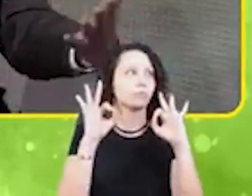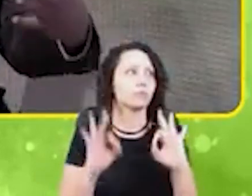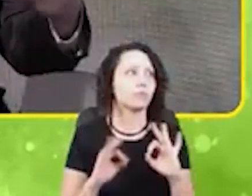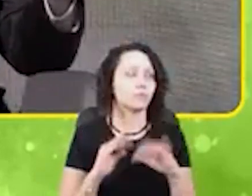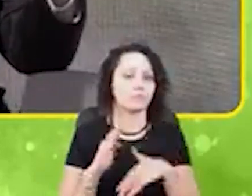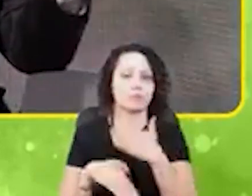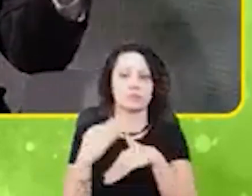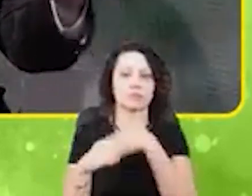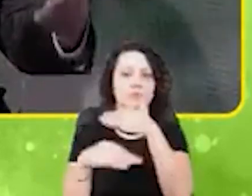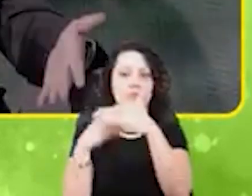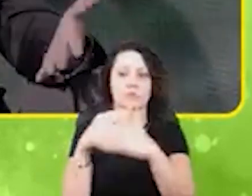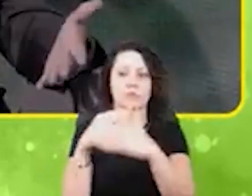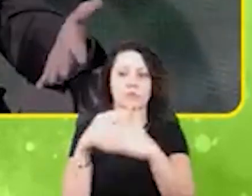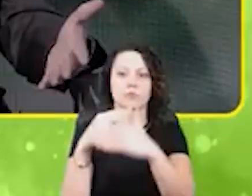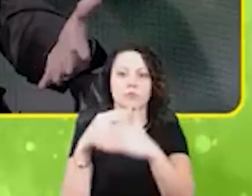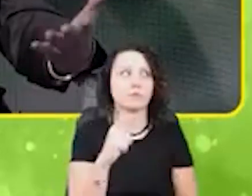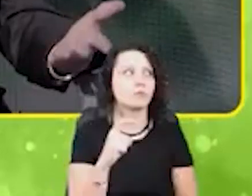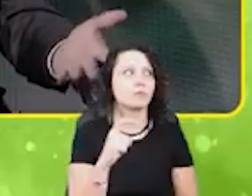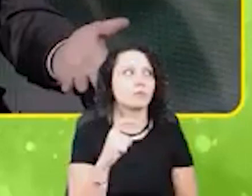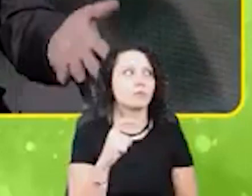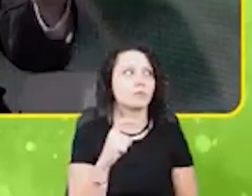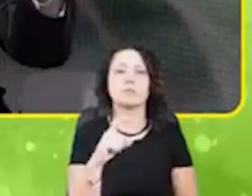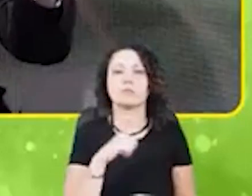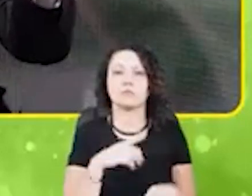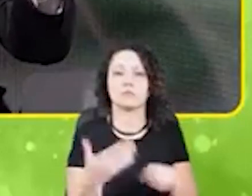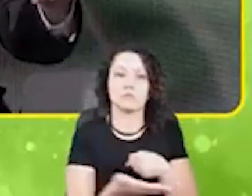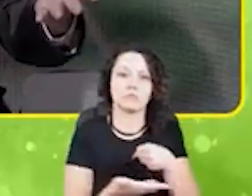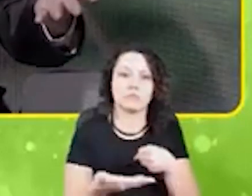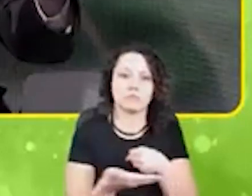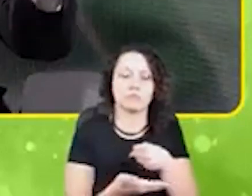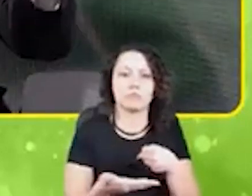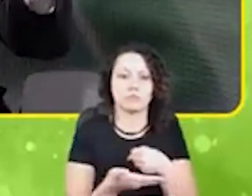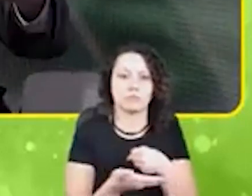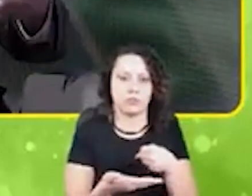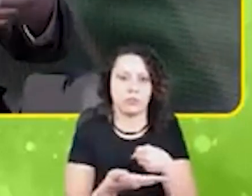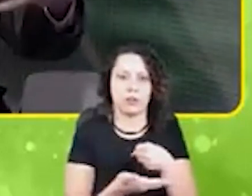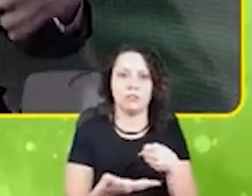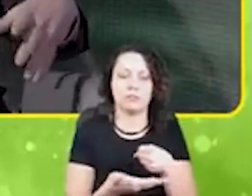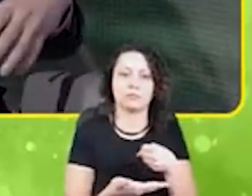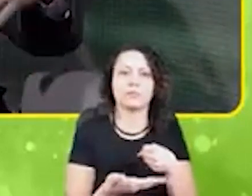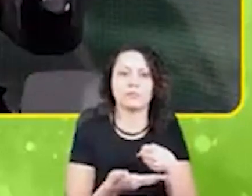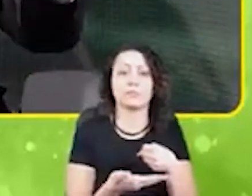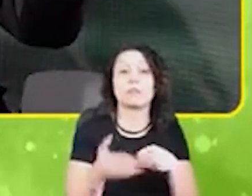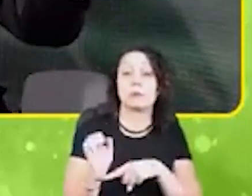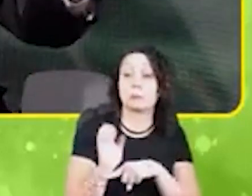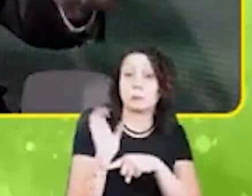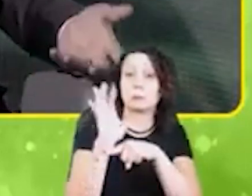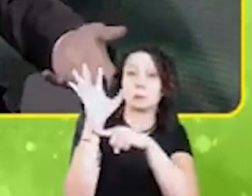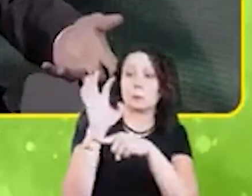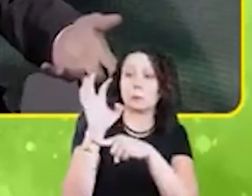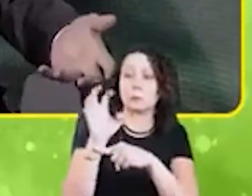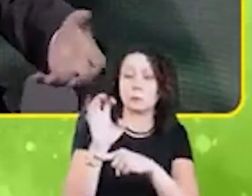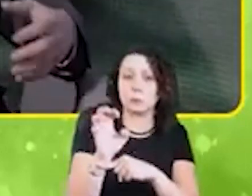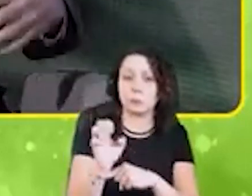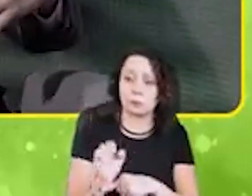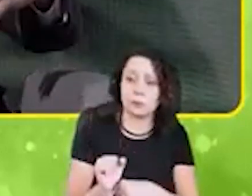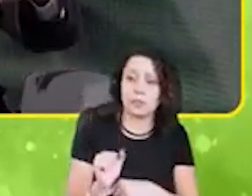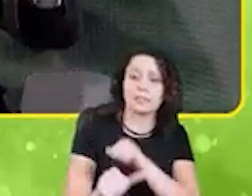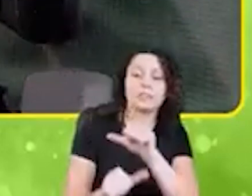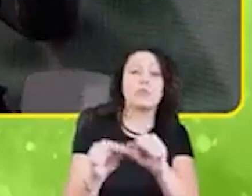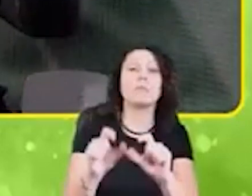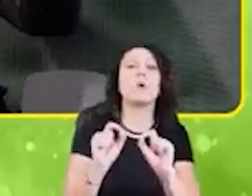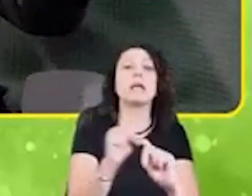cujo um dos seus Pilares é a diminuição das emissões é a transição para uma economia de Baixo Carbono